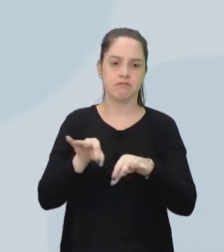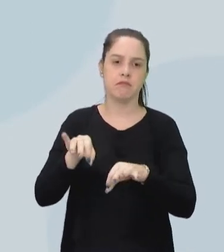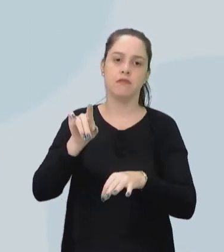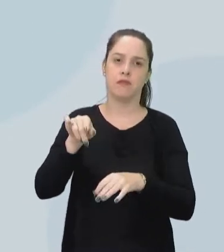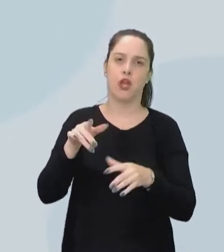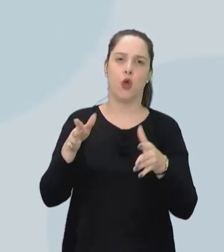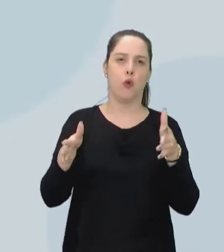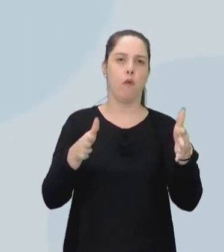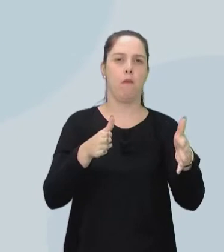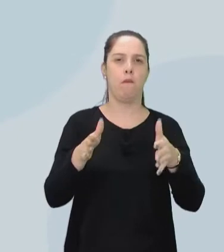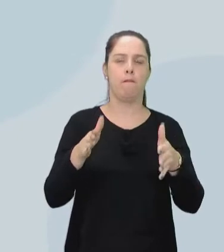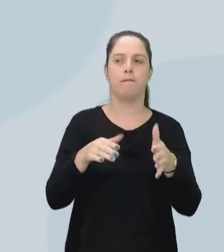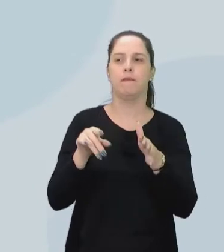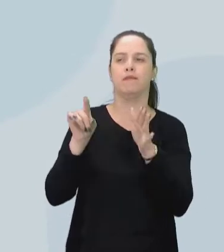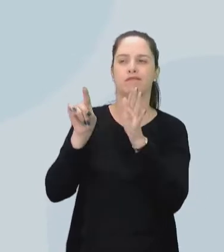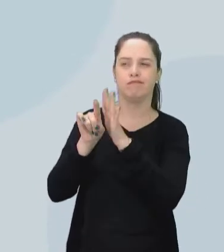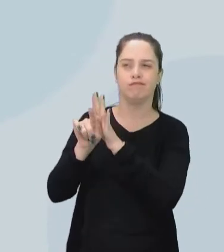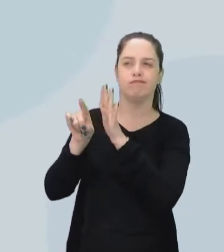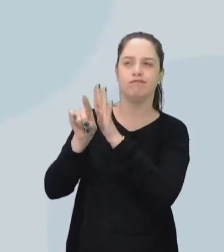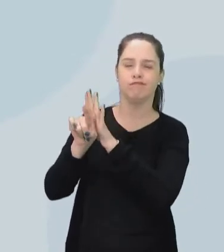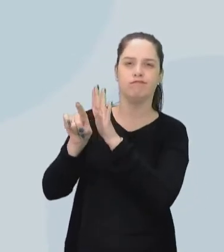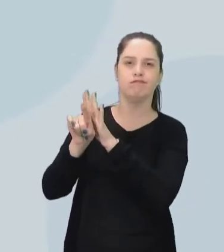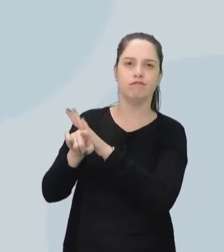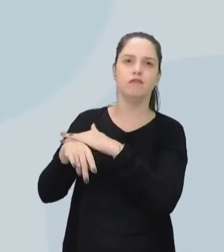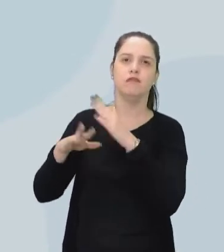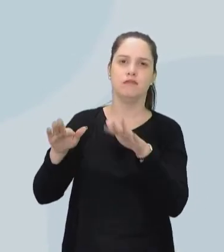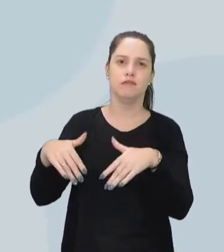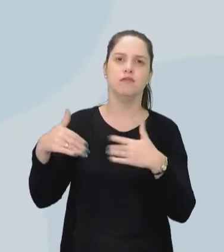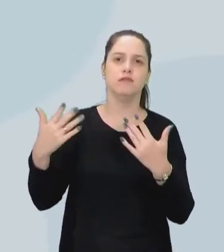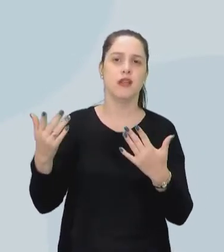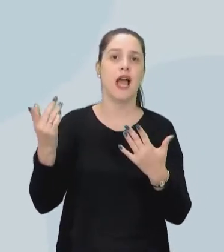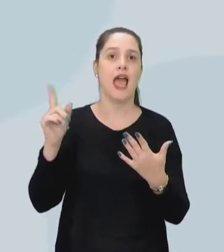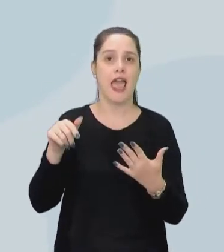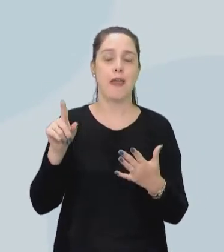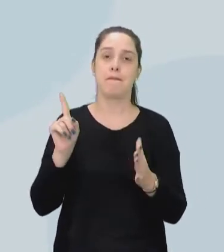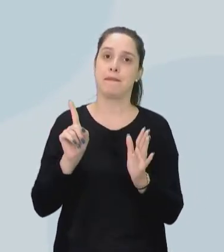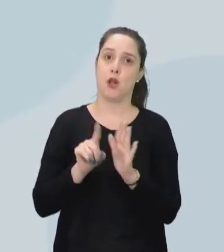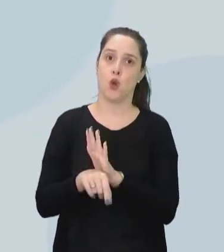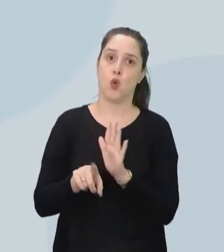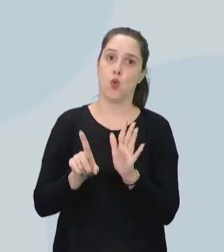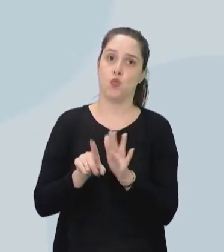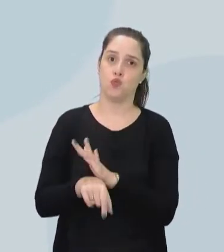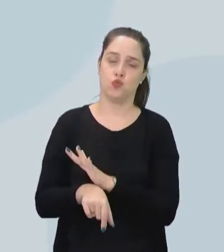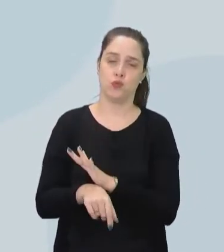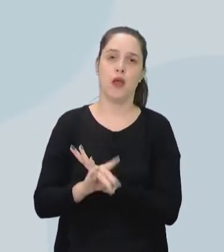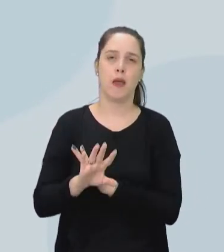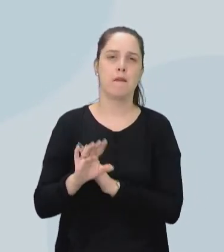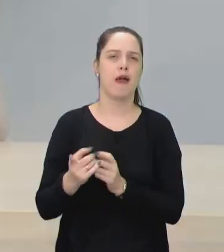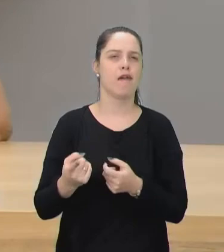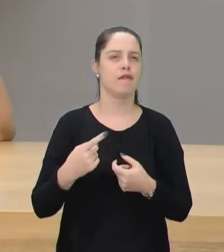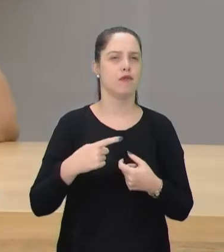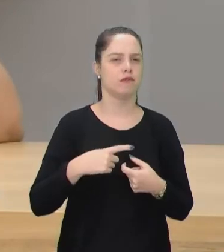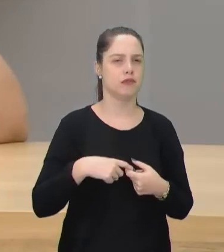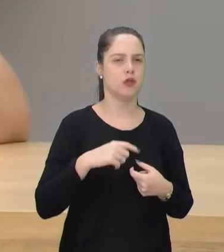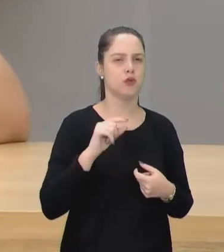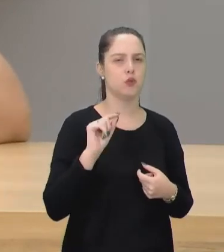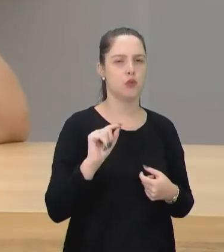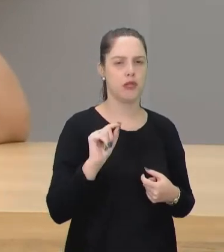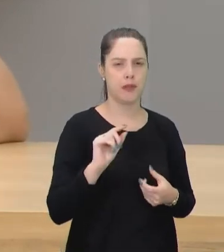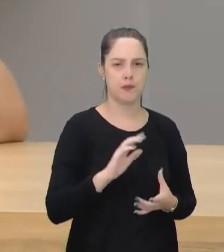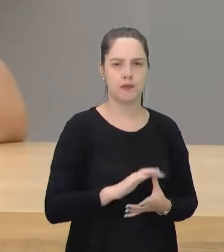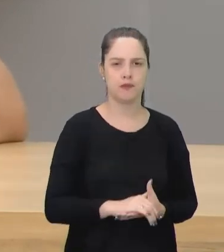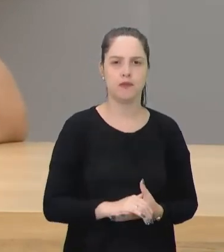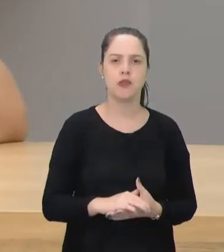o momento dos questionamentos, no caso das perguntas. Então, voltando para mim rapidamente,